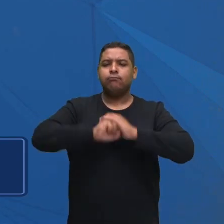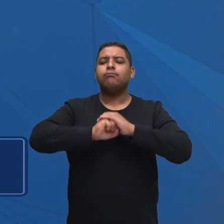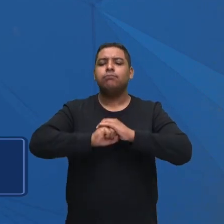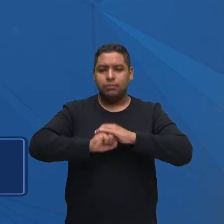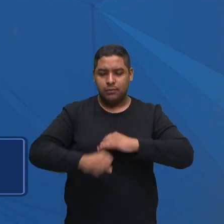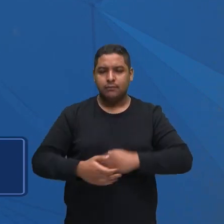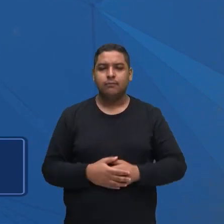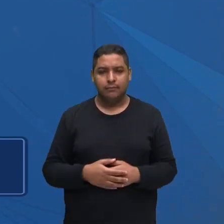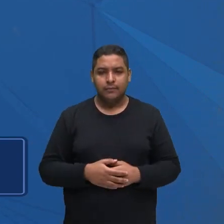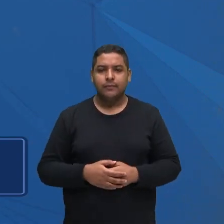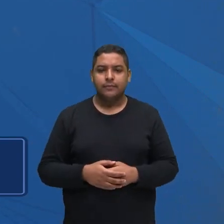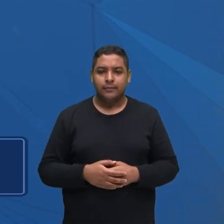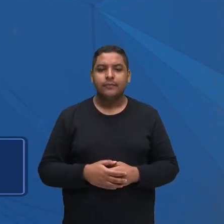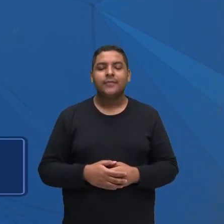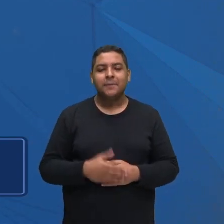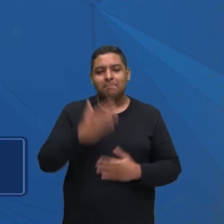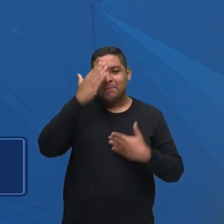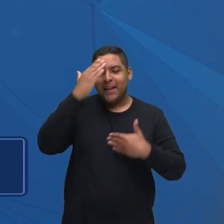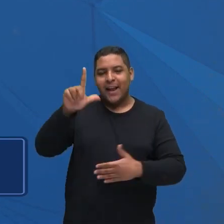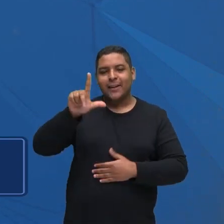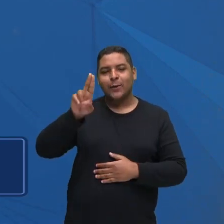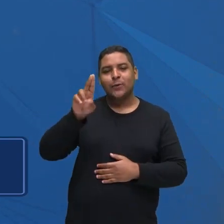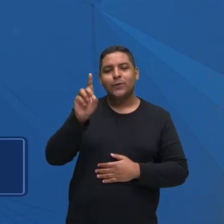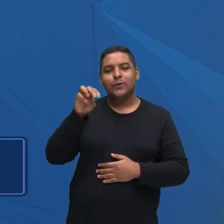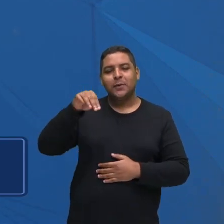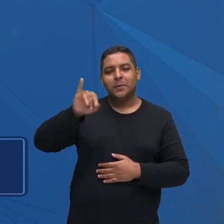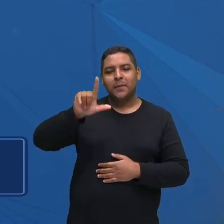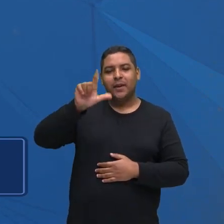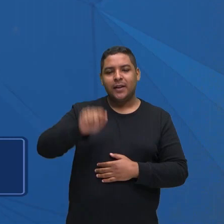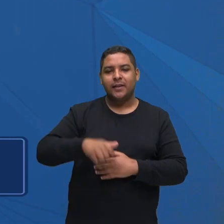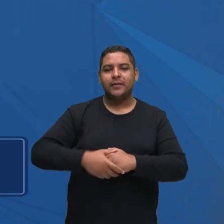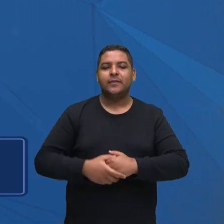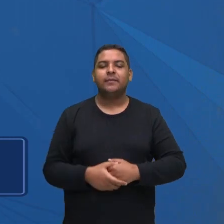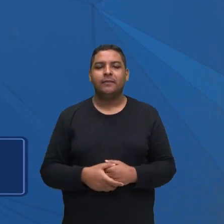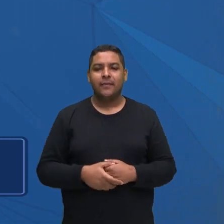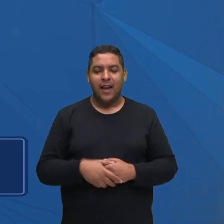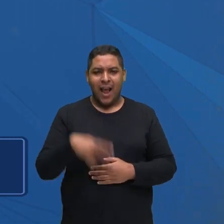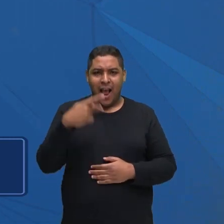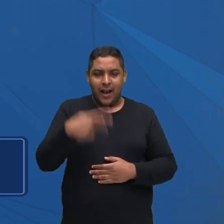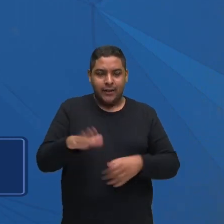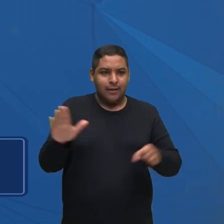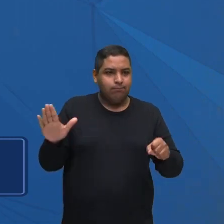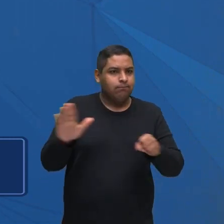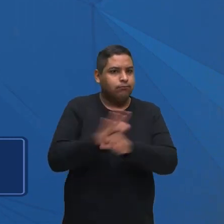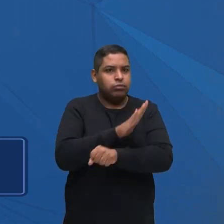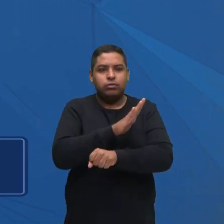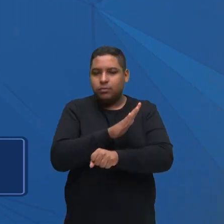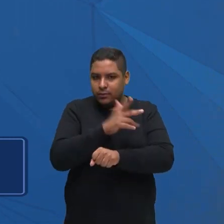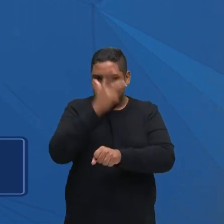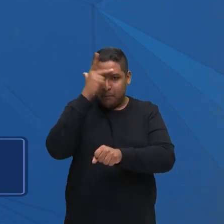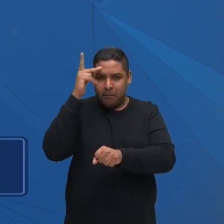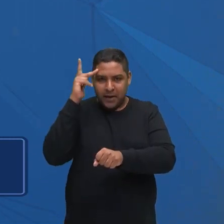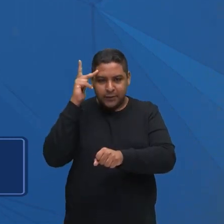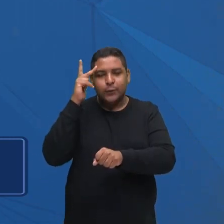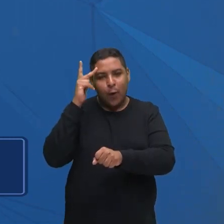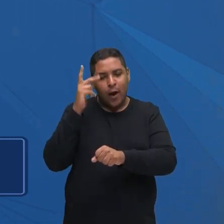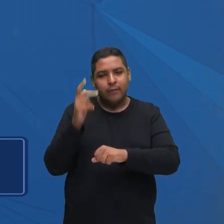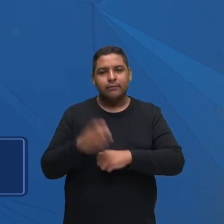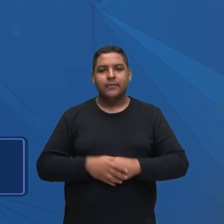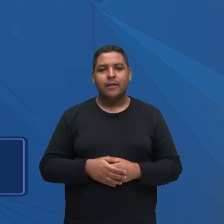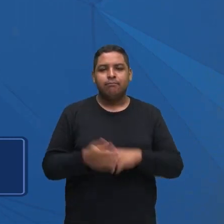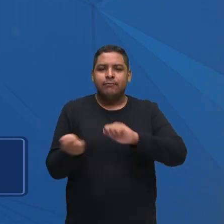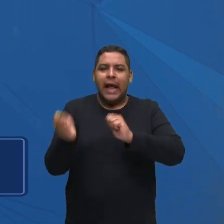Ludmila, obrigada Ludmila. Aqui tá até o tucupi de gente, olha só que legal, vocês estão